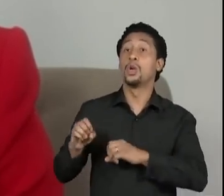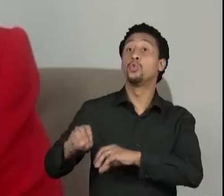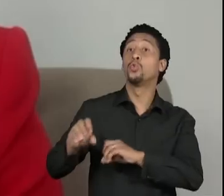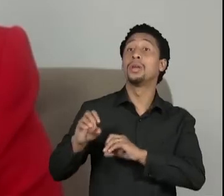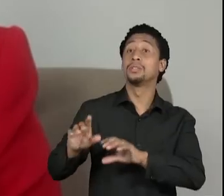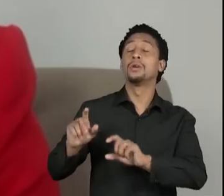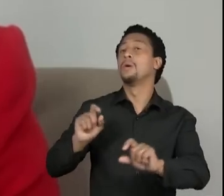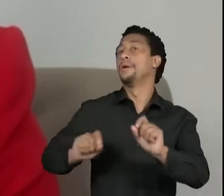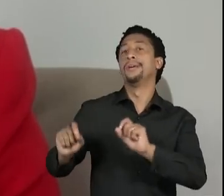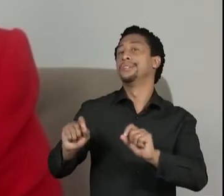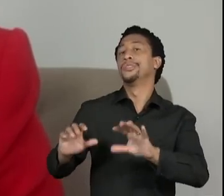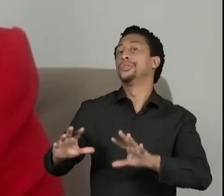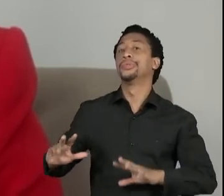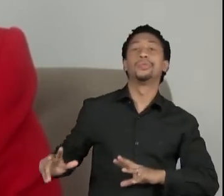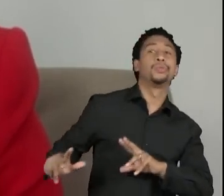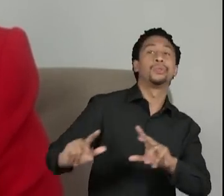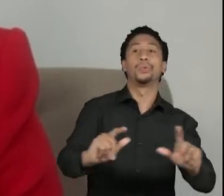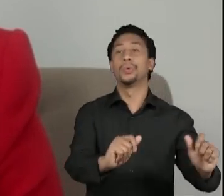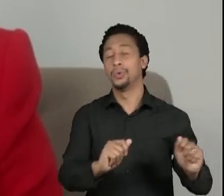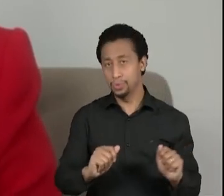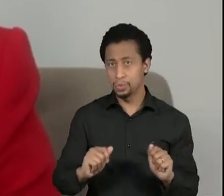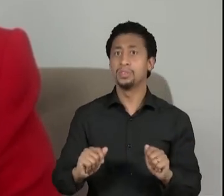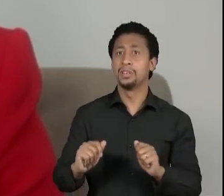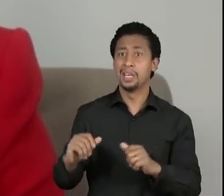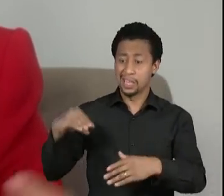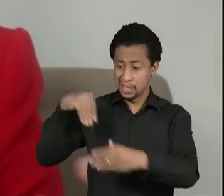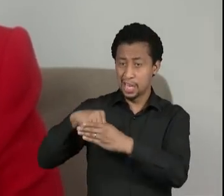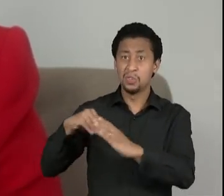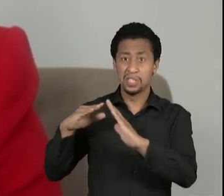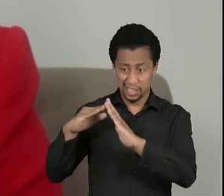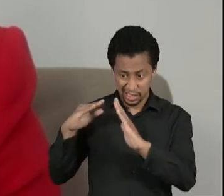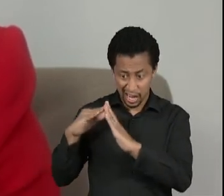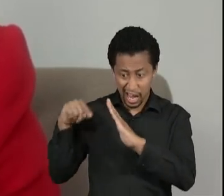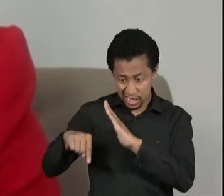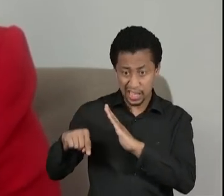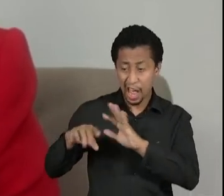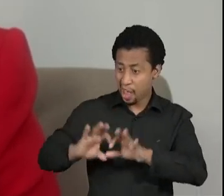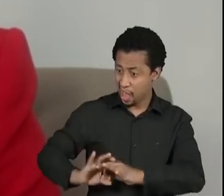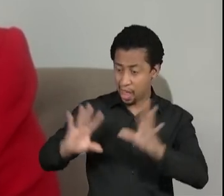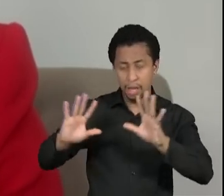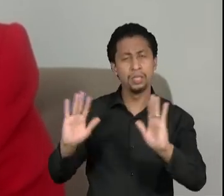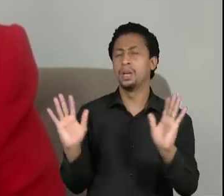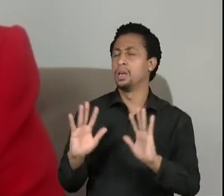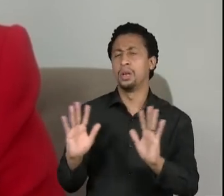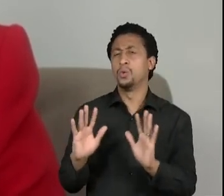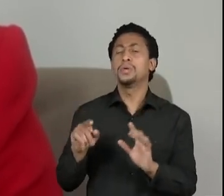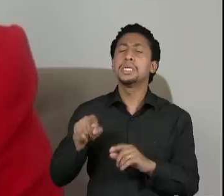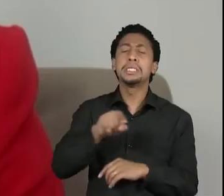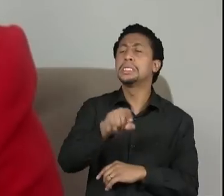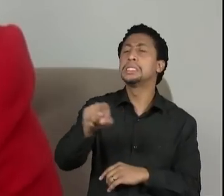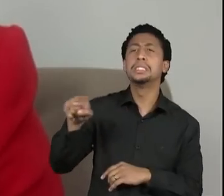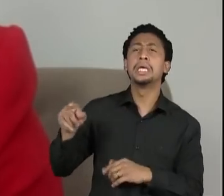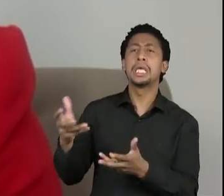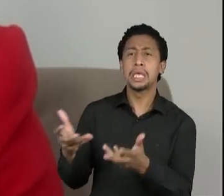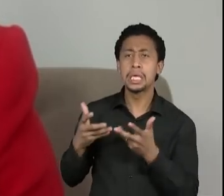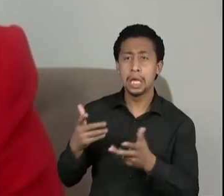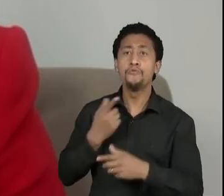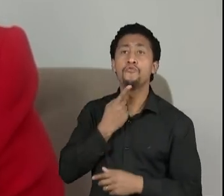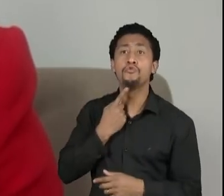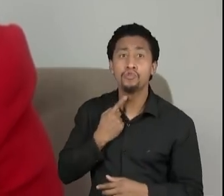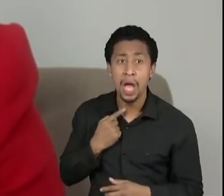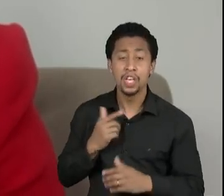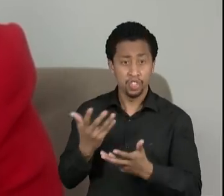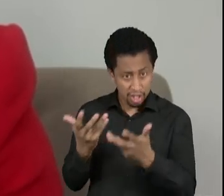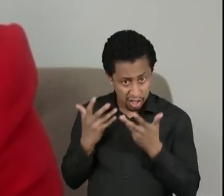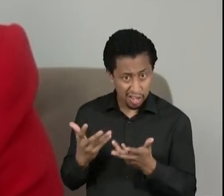que todos façam educação domiciliar, mas para quem deseja, faça. Quem deseja educar os filhos em